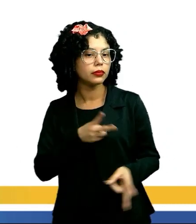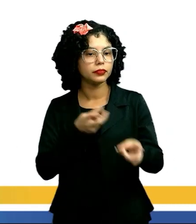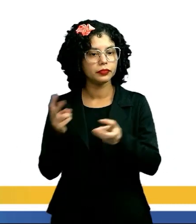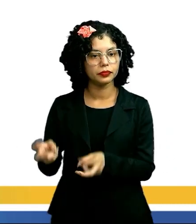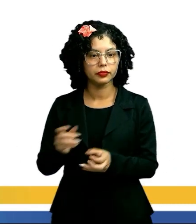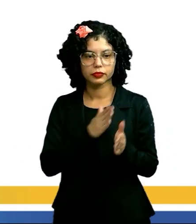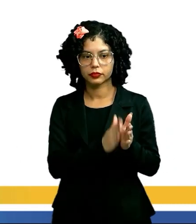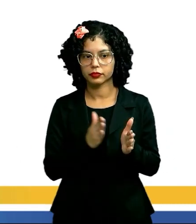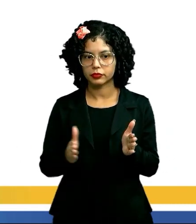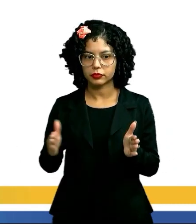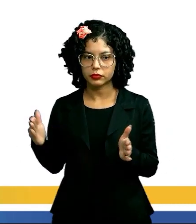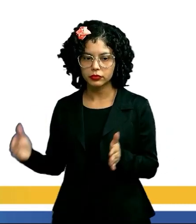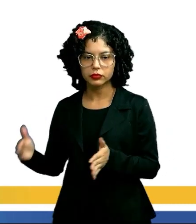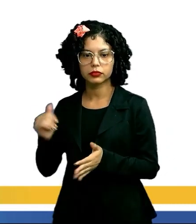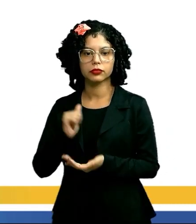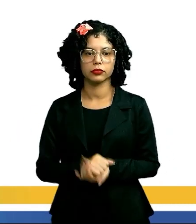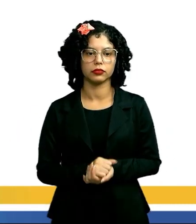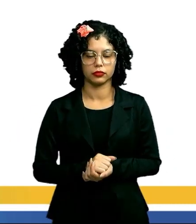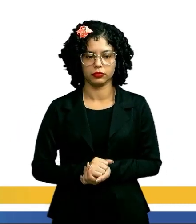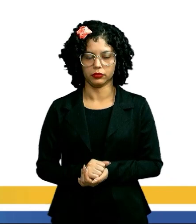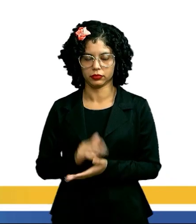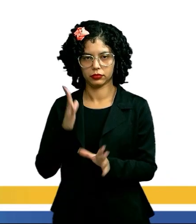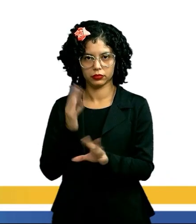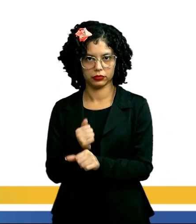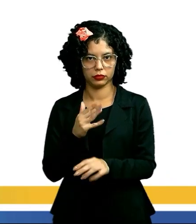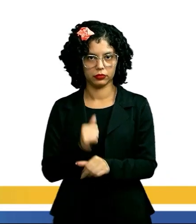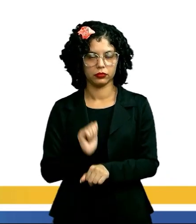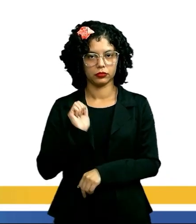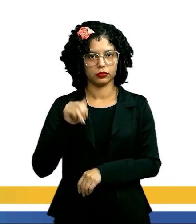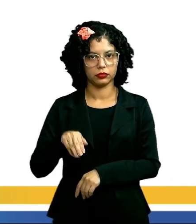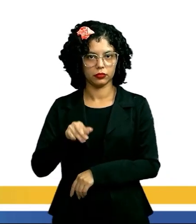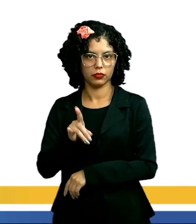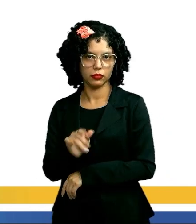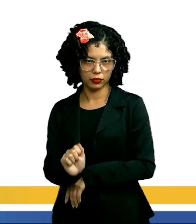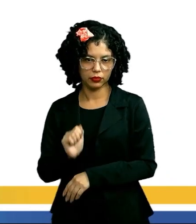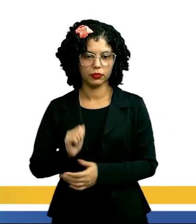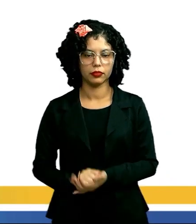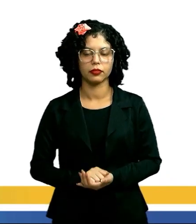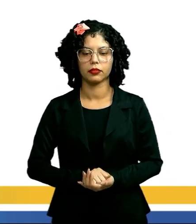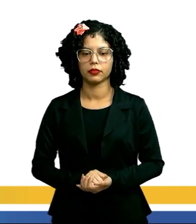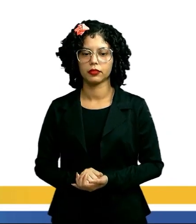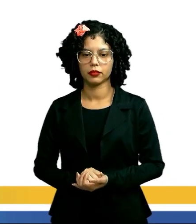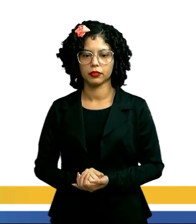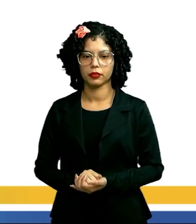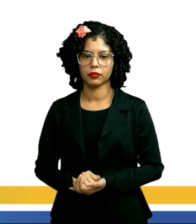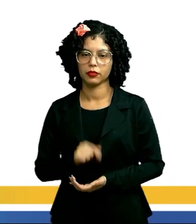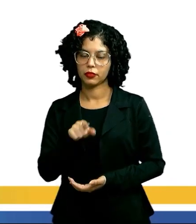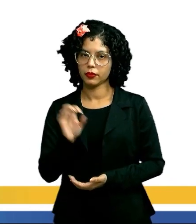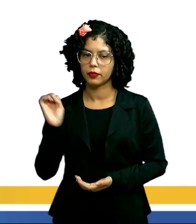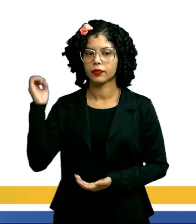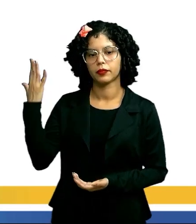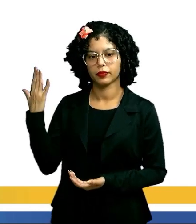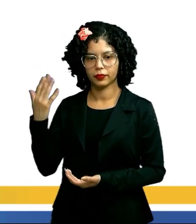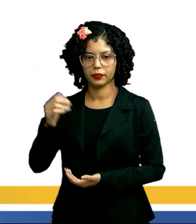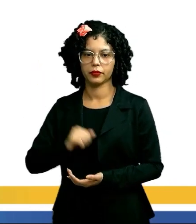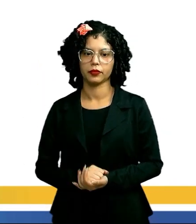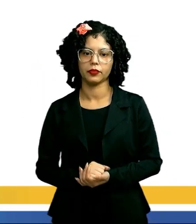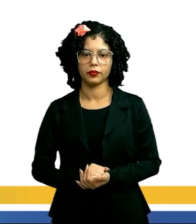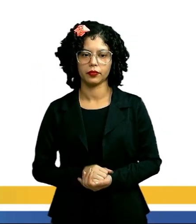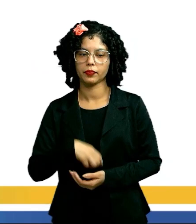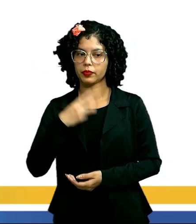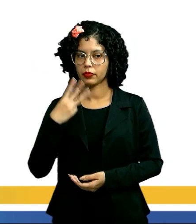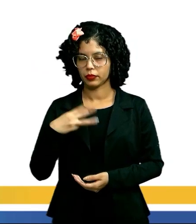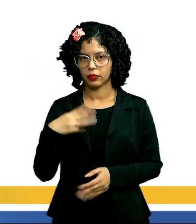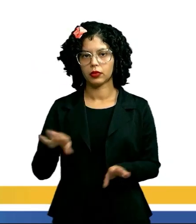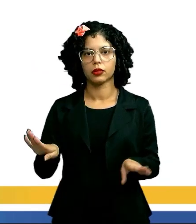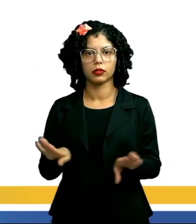ordem alfabética, etil, metil, propil, mas a terminação amina, porque ela, sim, é uma amina, nesse caso, uma amina